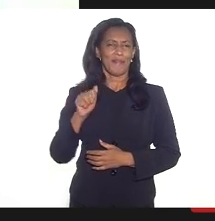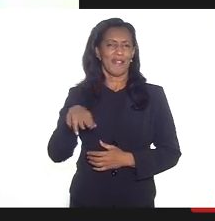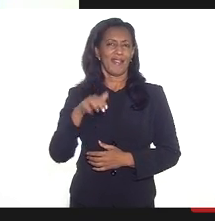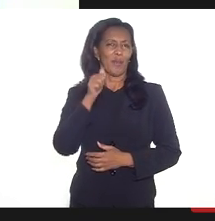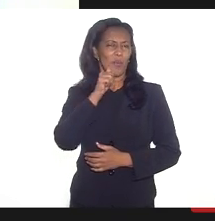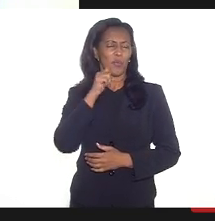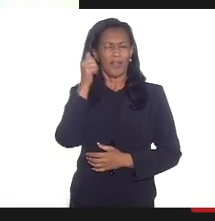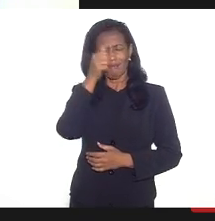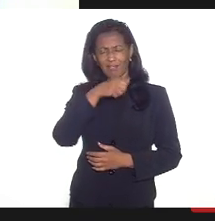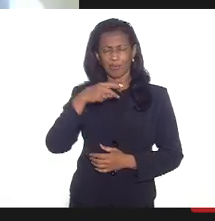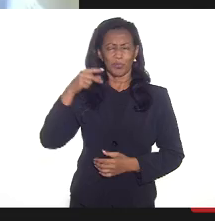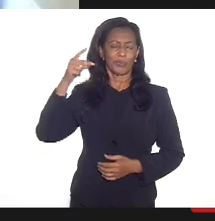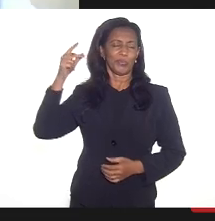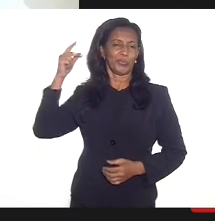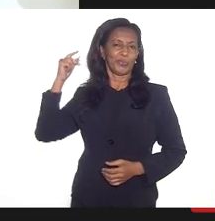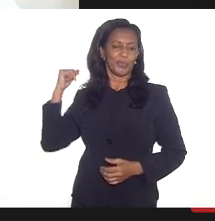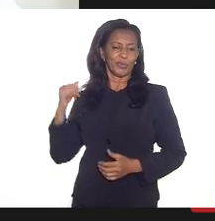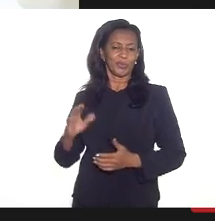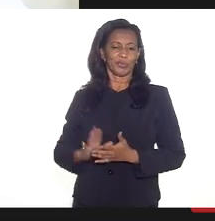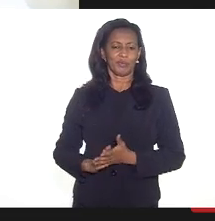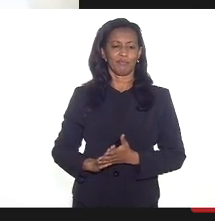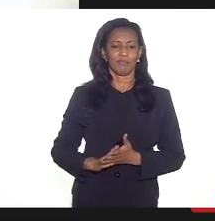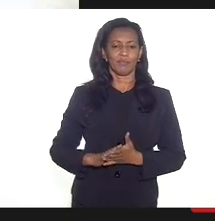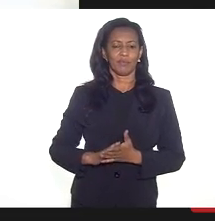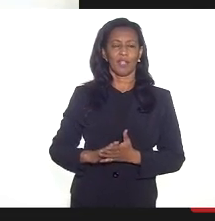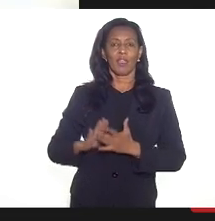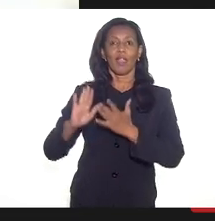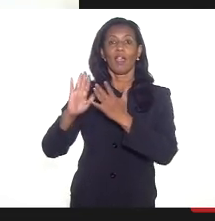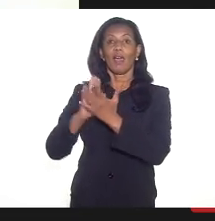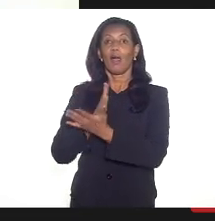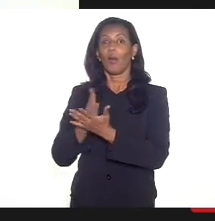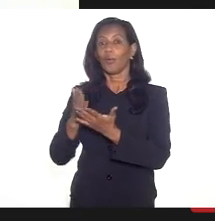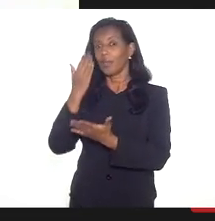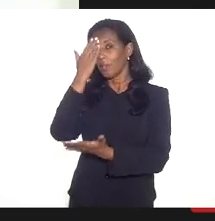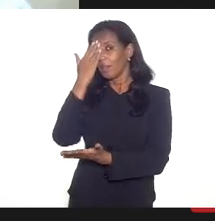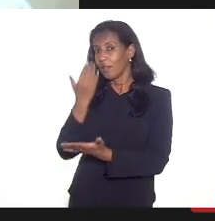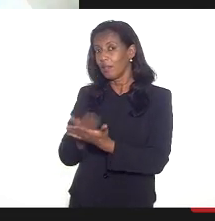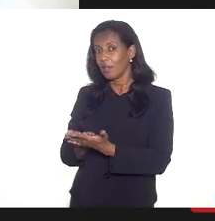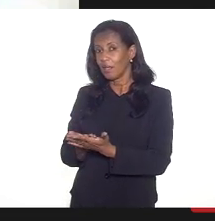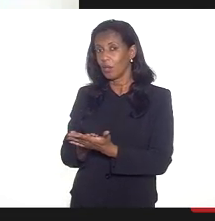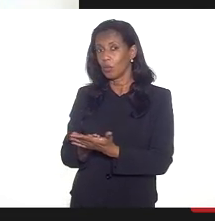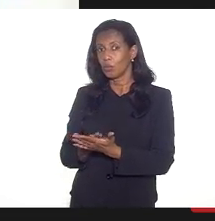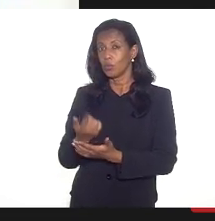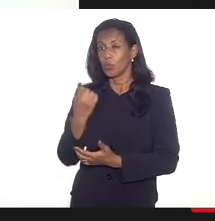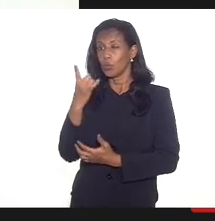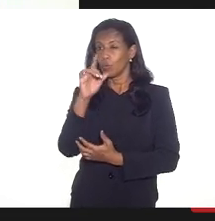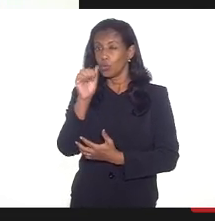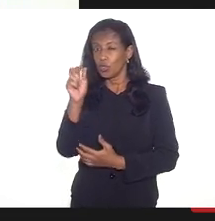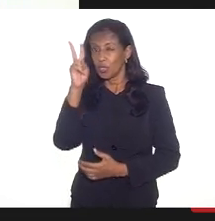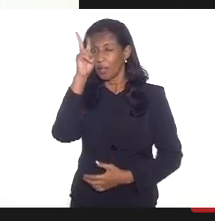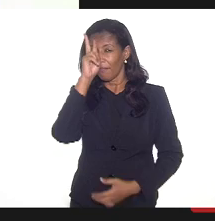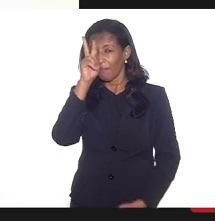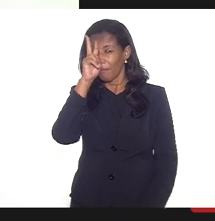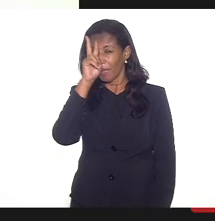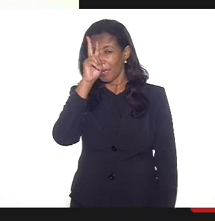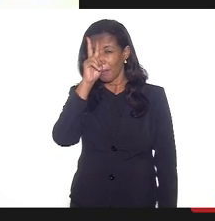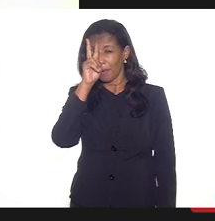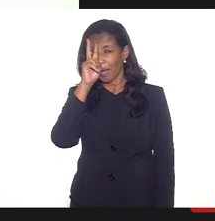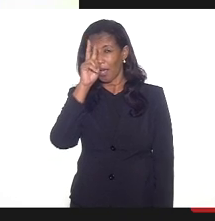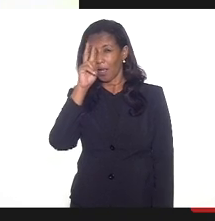bem antiga, né? Que é Alguém, creio, um dia se lembrará de nós no